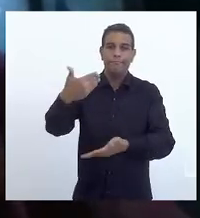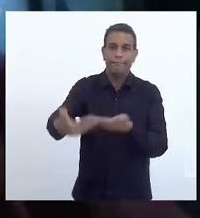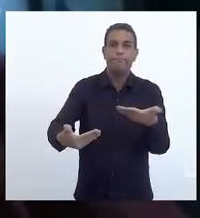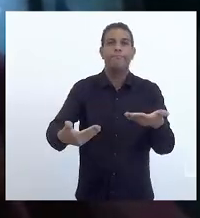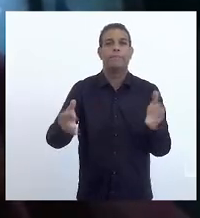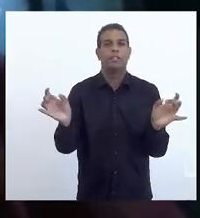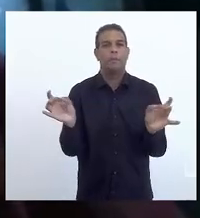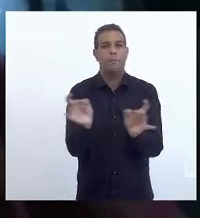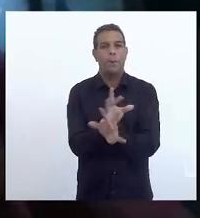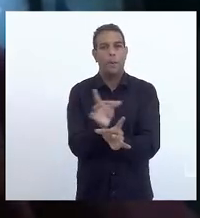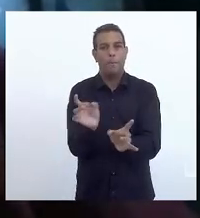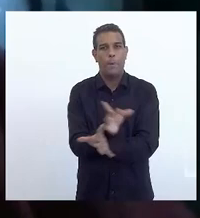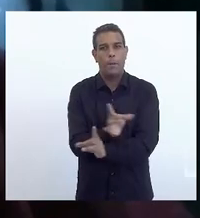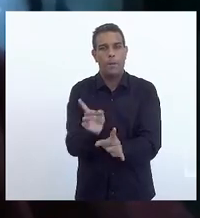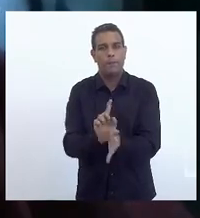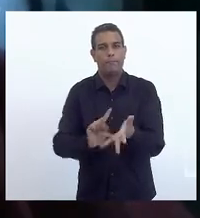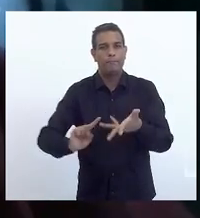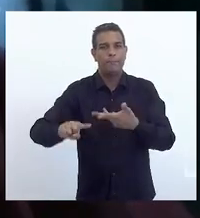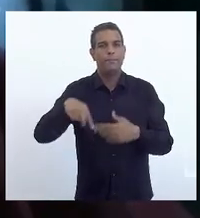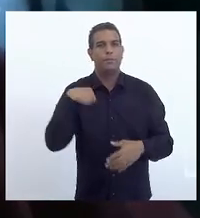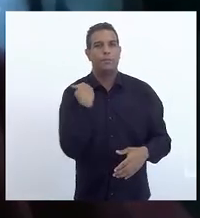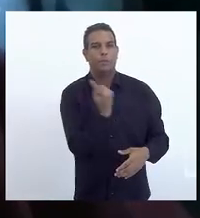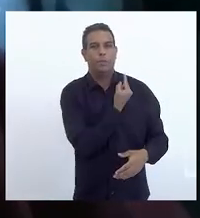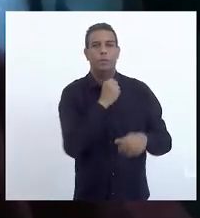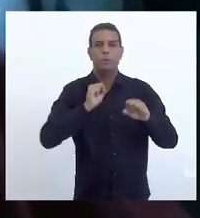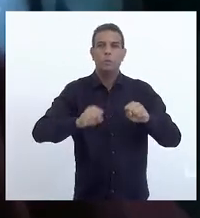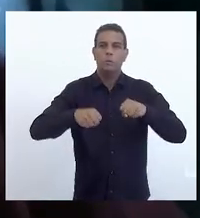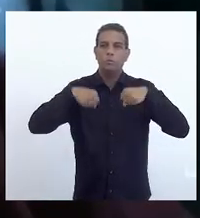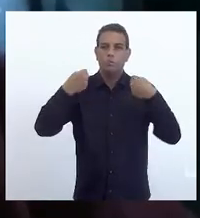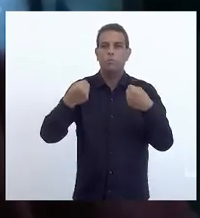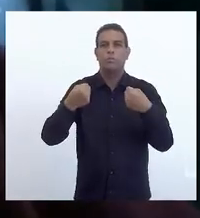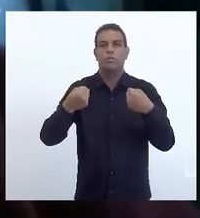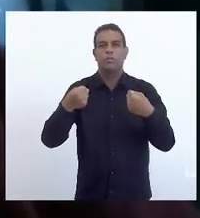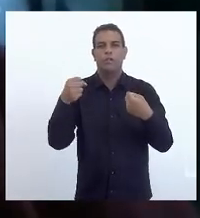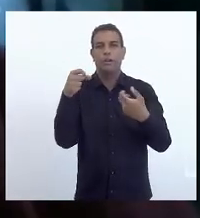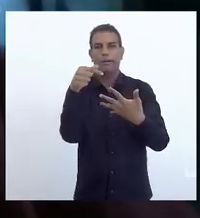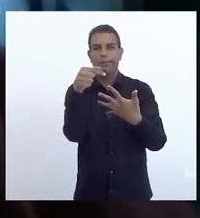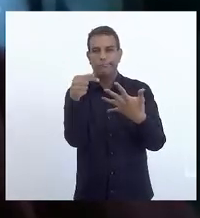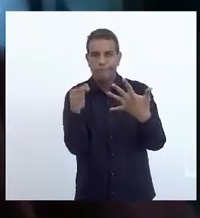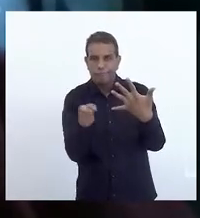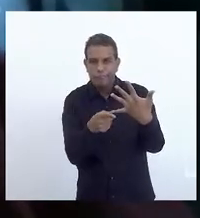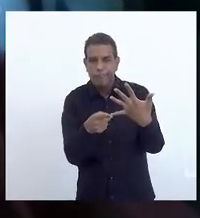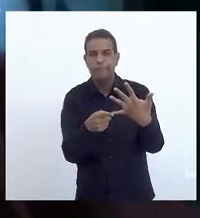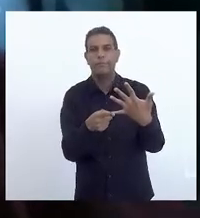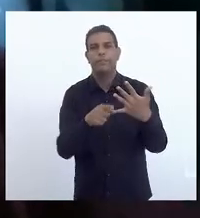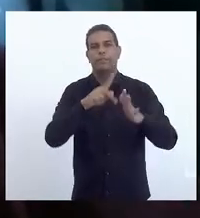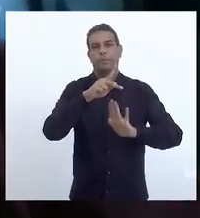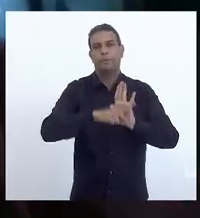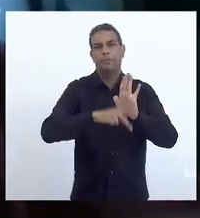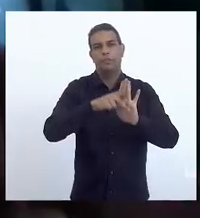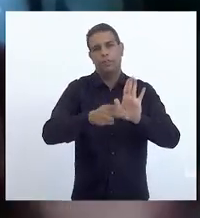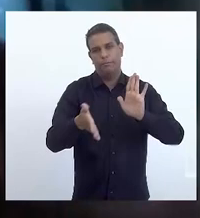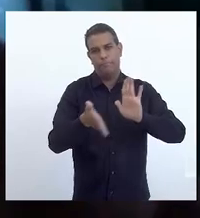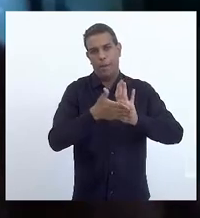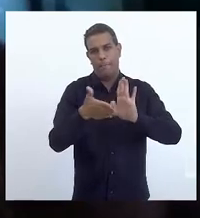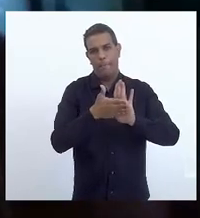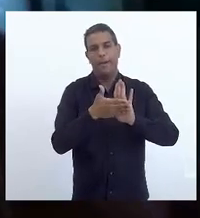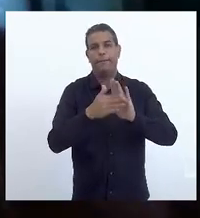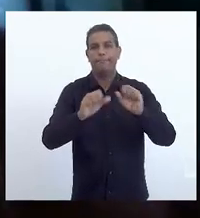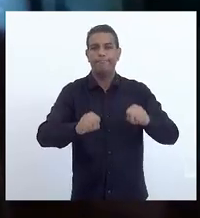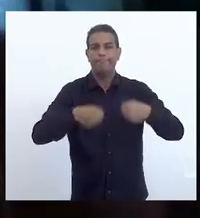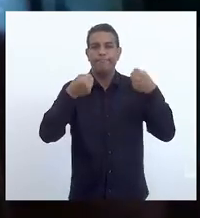células fotovoltaicas e nós, às duras custas, estamos na terceira. Portanto, o projeto é meritório e